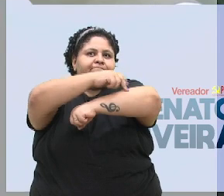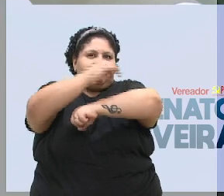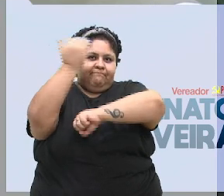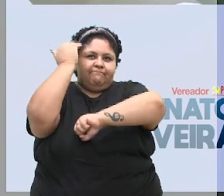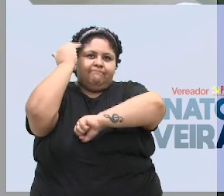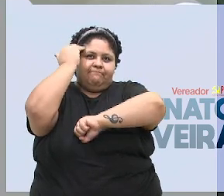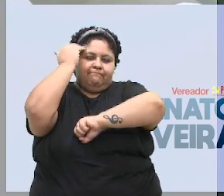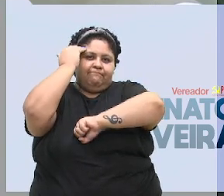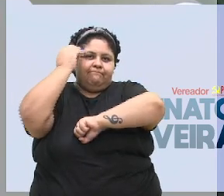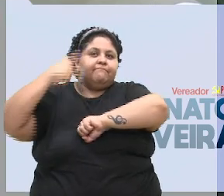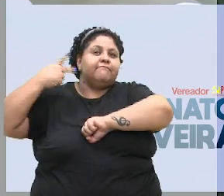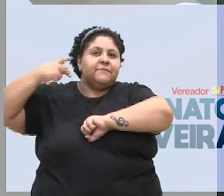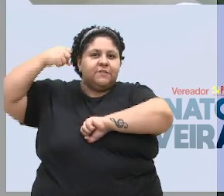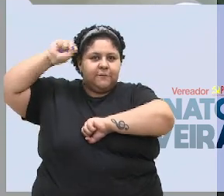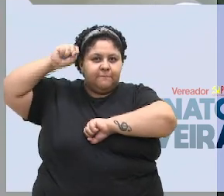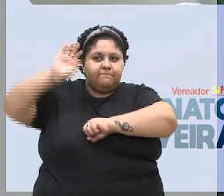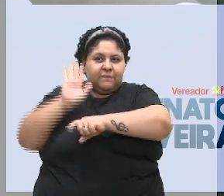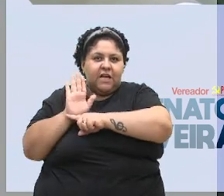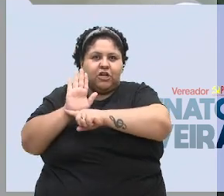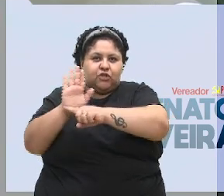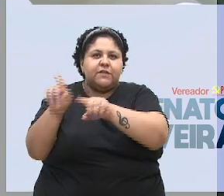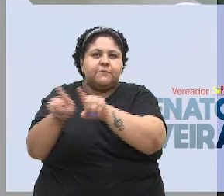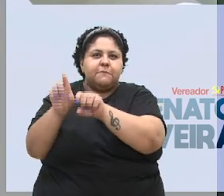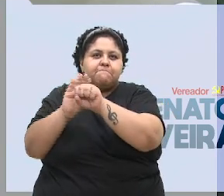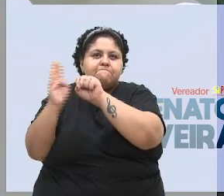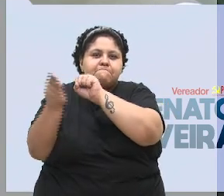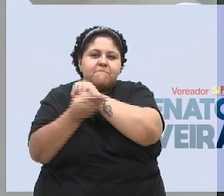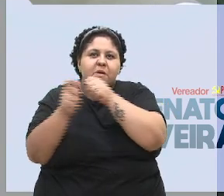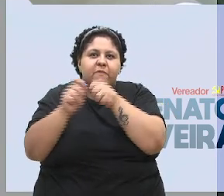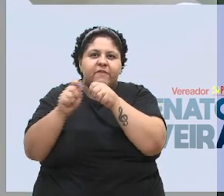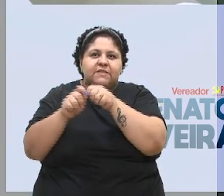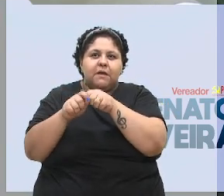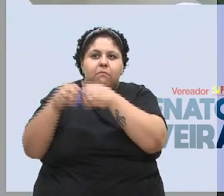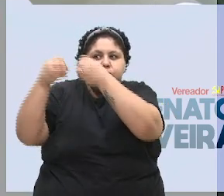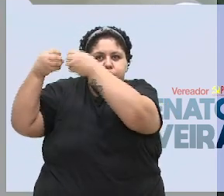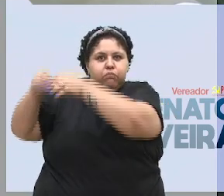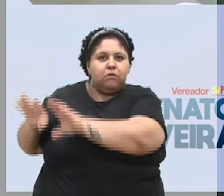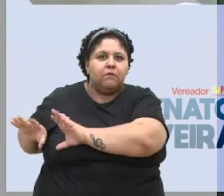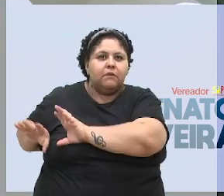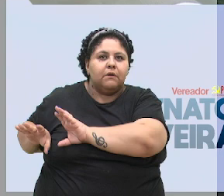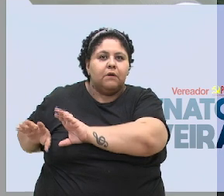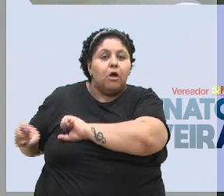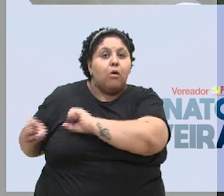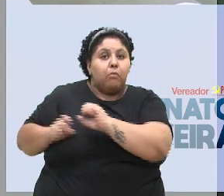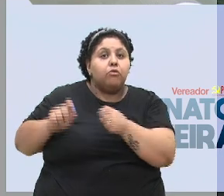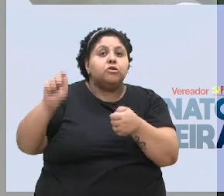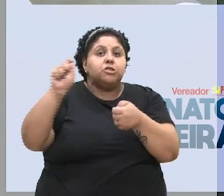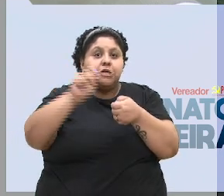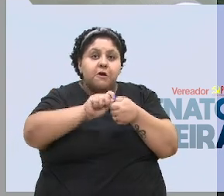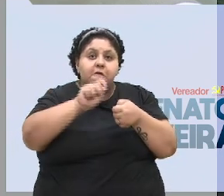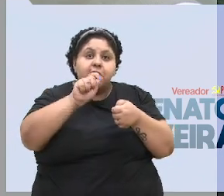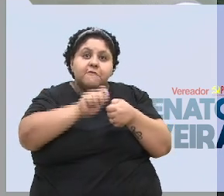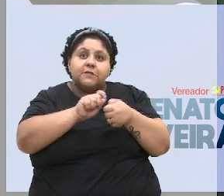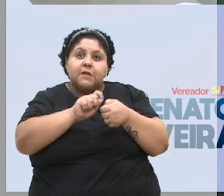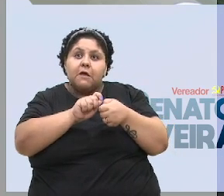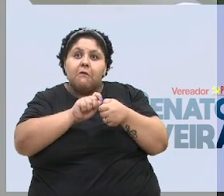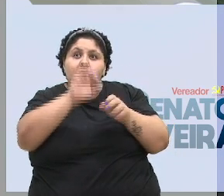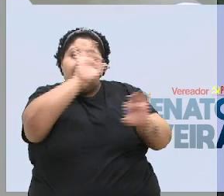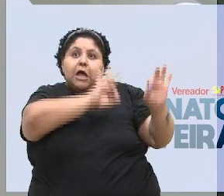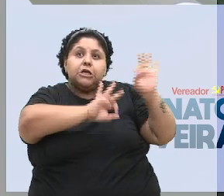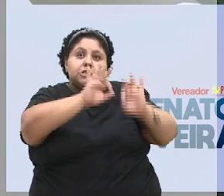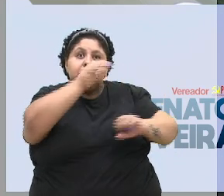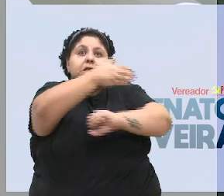Xuxa, ele está ajudando nós lá no bairro para fazer o Bota Fora. No Bota Fora podia fazer a capina e dar uma ajeitada nisso aí,